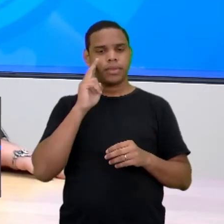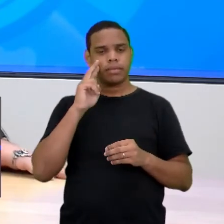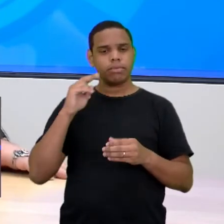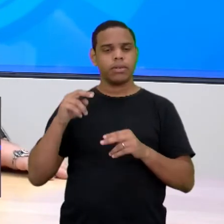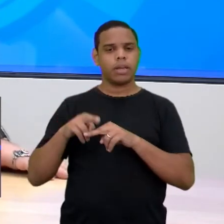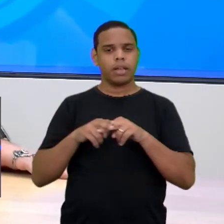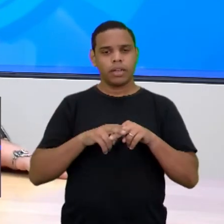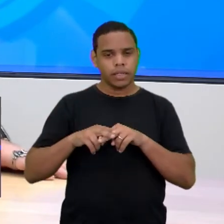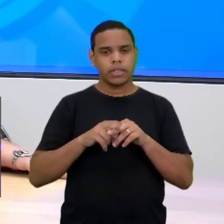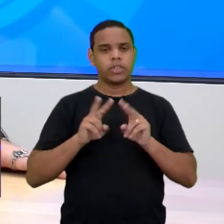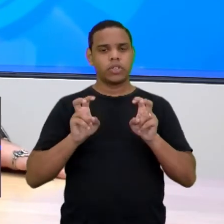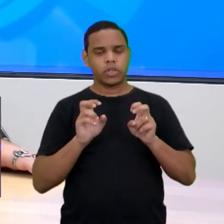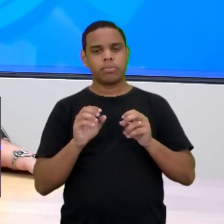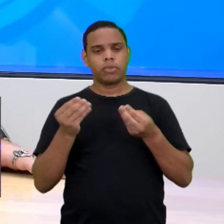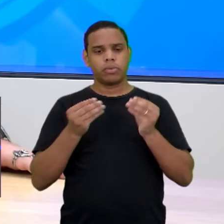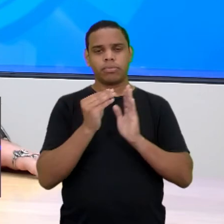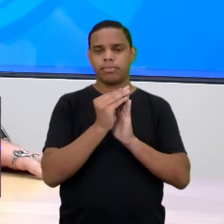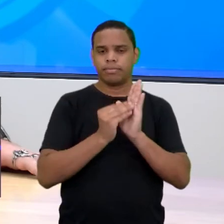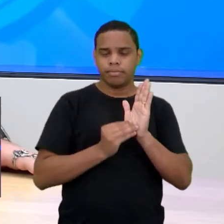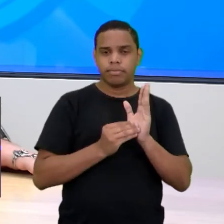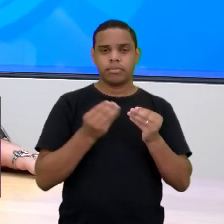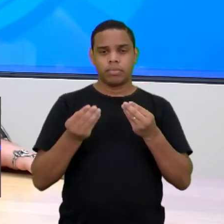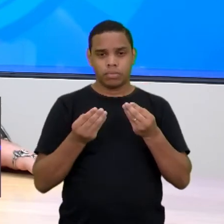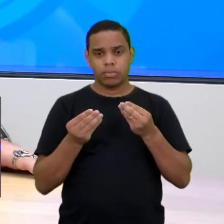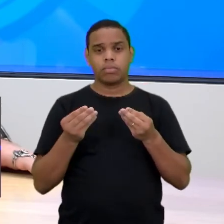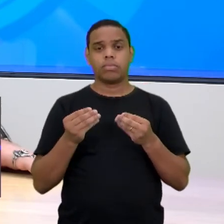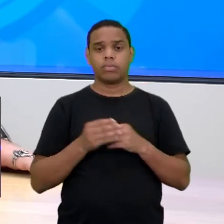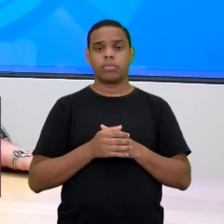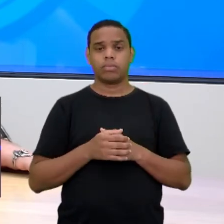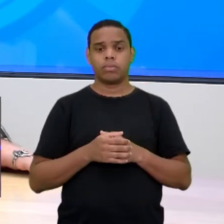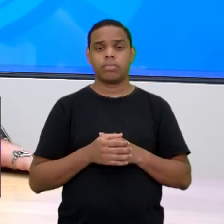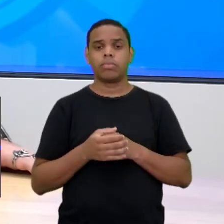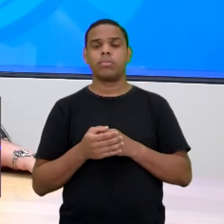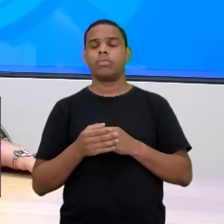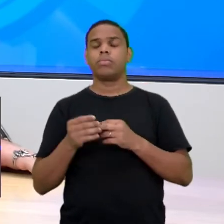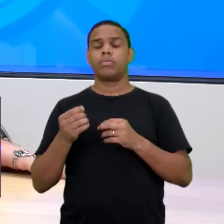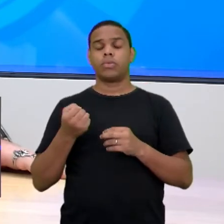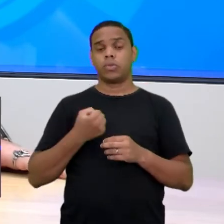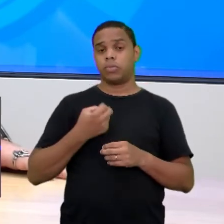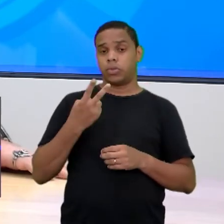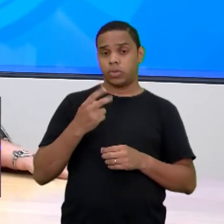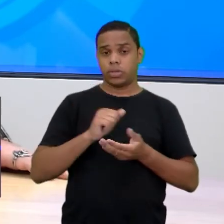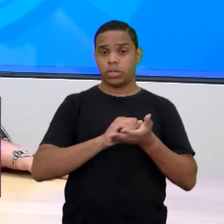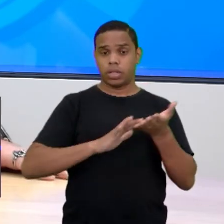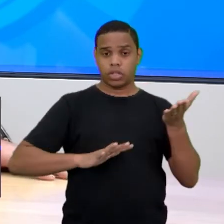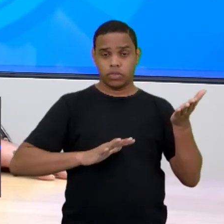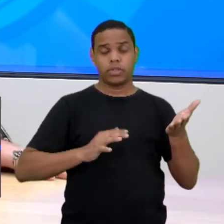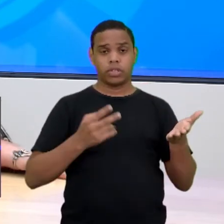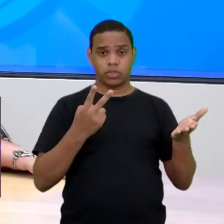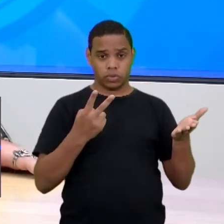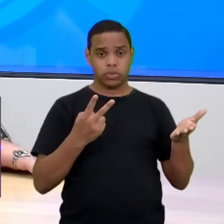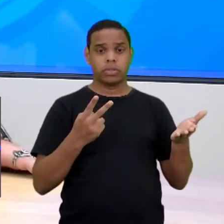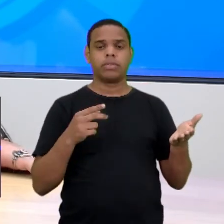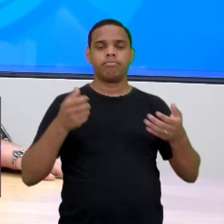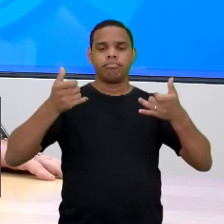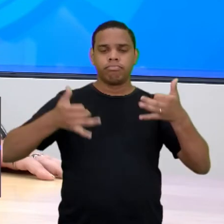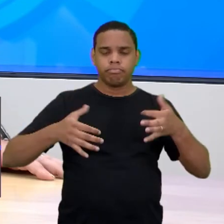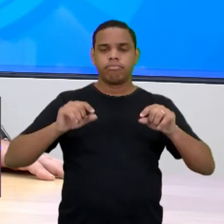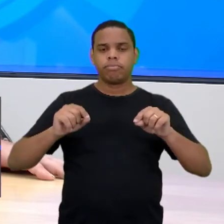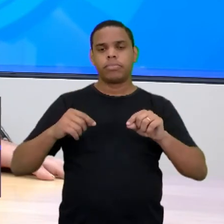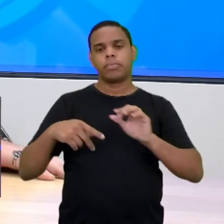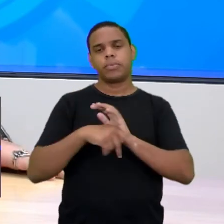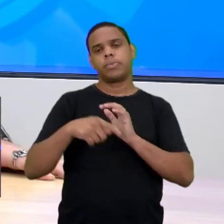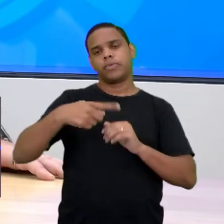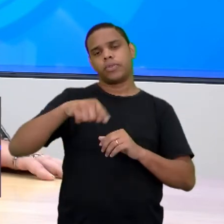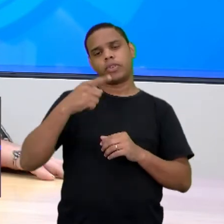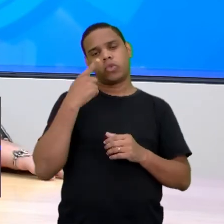aí, tanto na sistematização 1 como na sistematização 2 da atividade 2, principalmente aí baseado aí no que